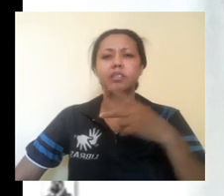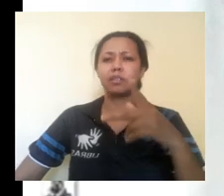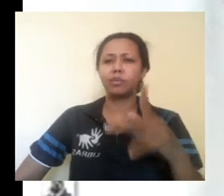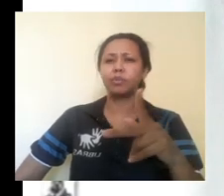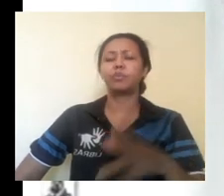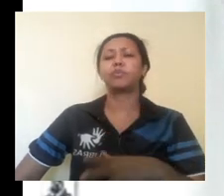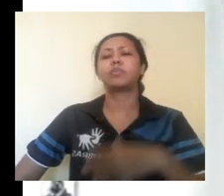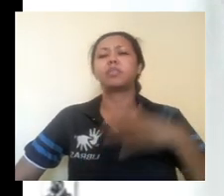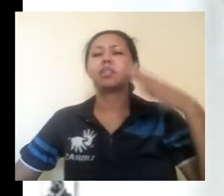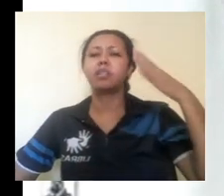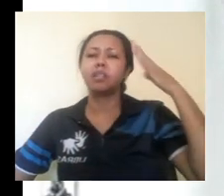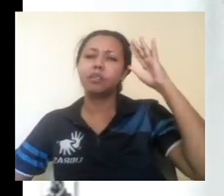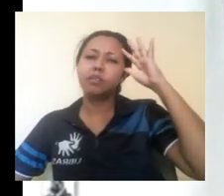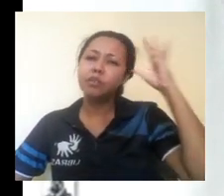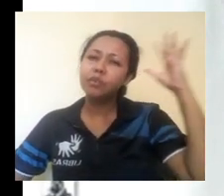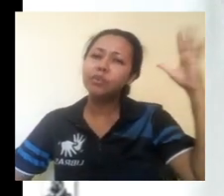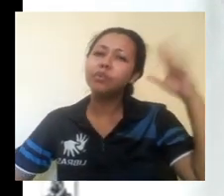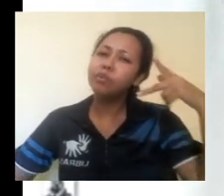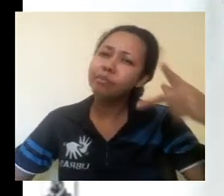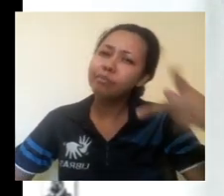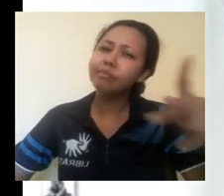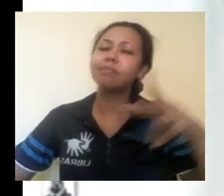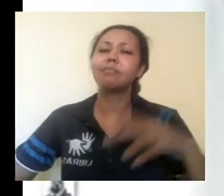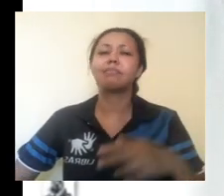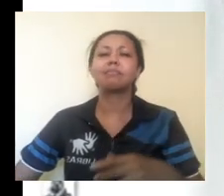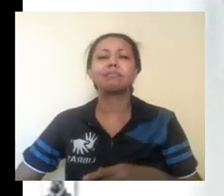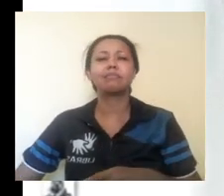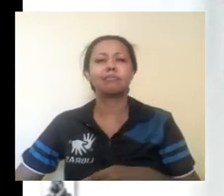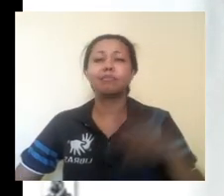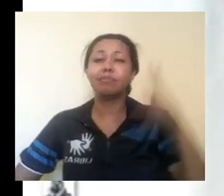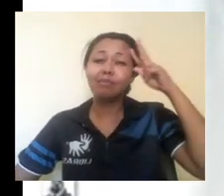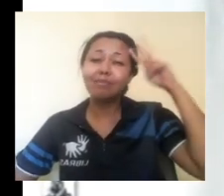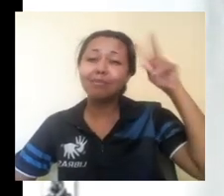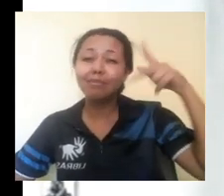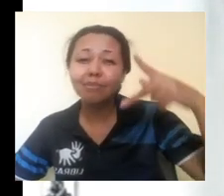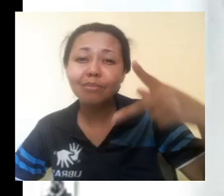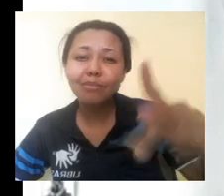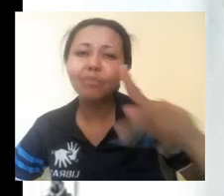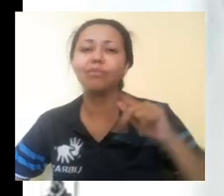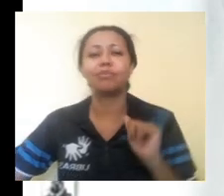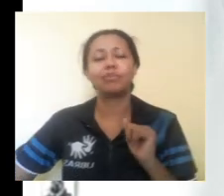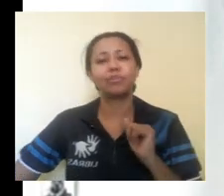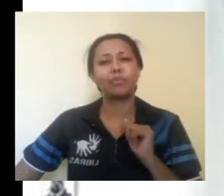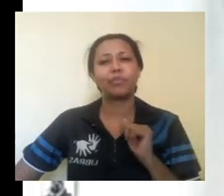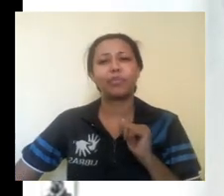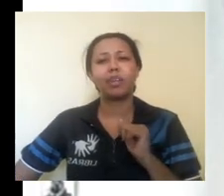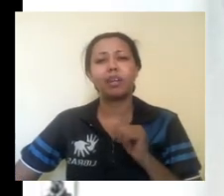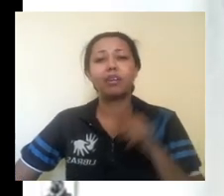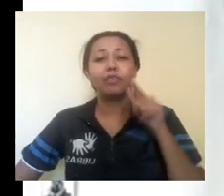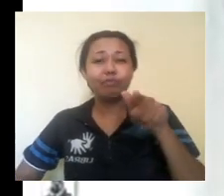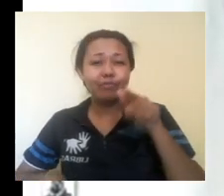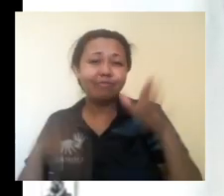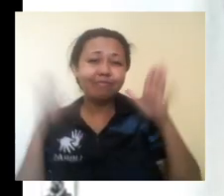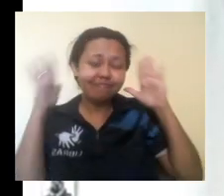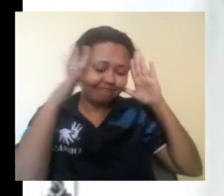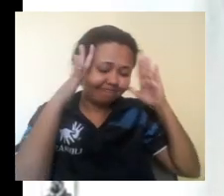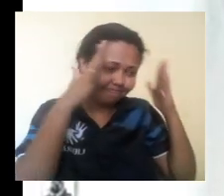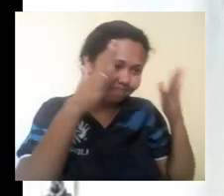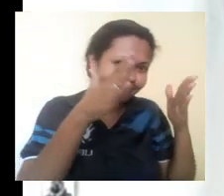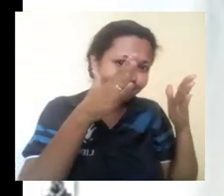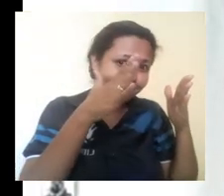sendo angustiante para você agora? No que é que você está depositando sua energia, seu pensamento?